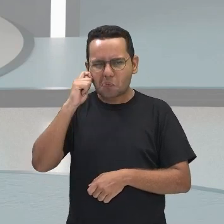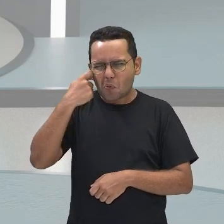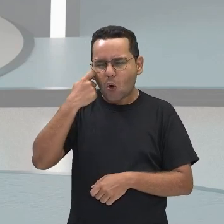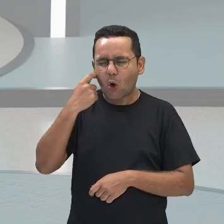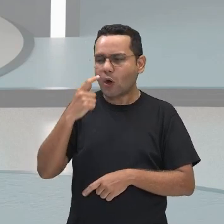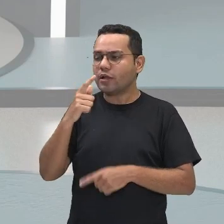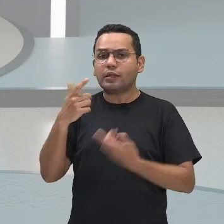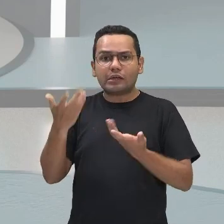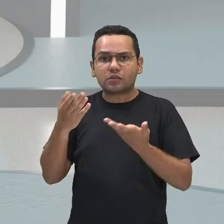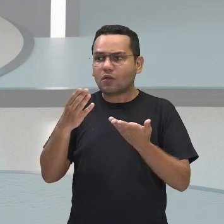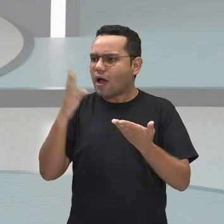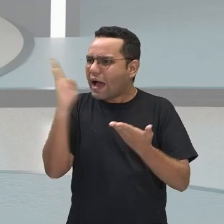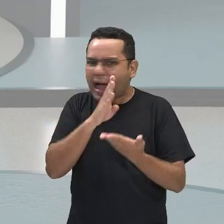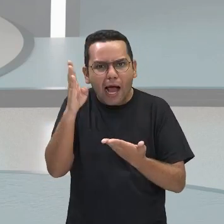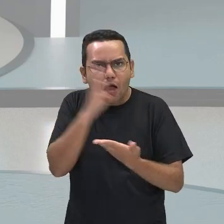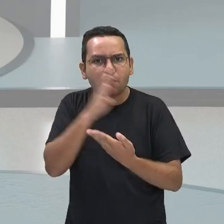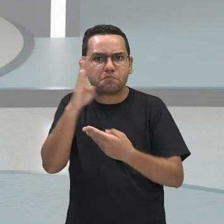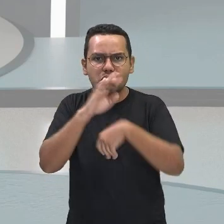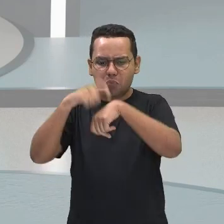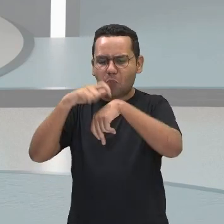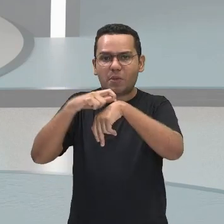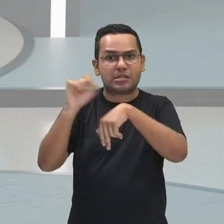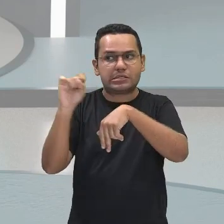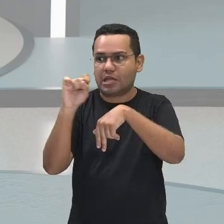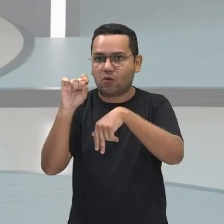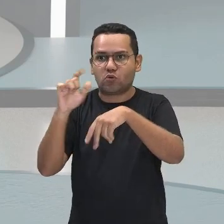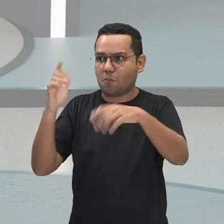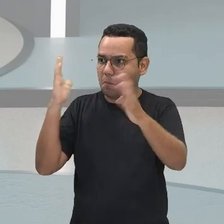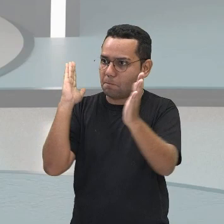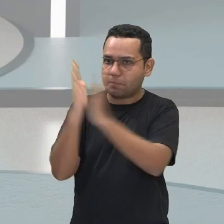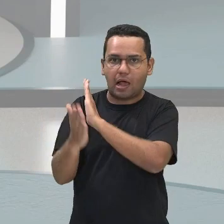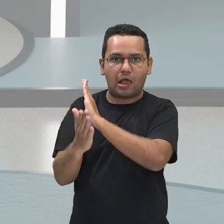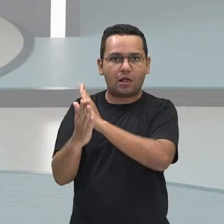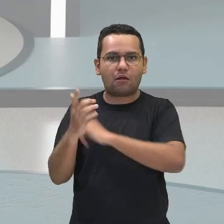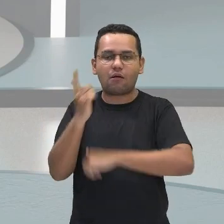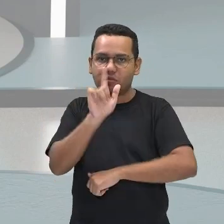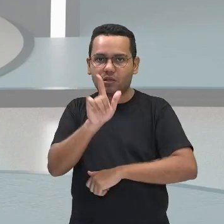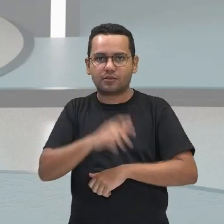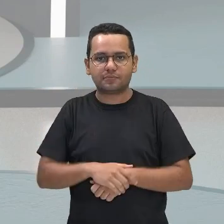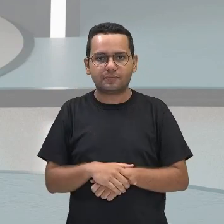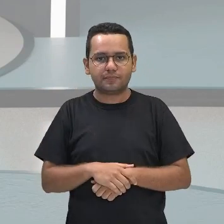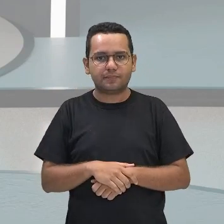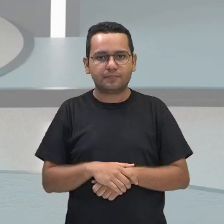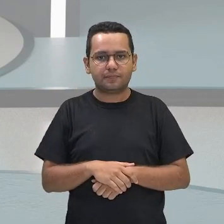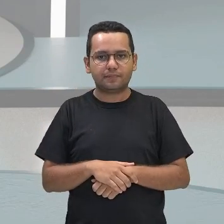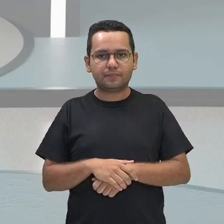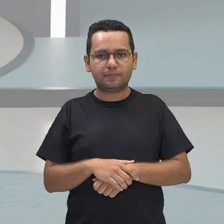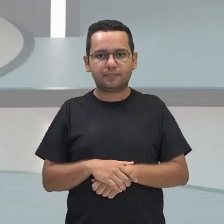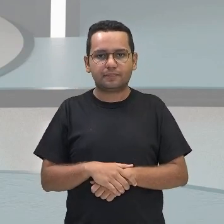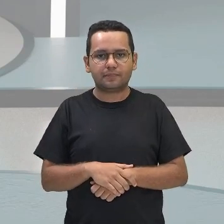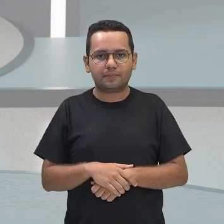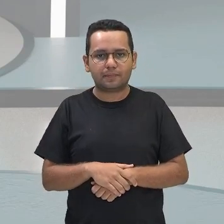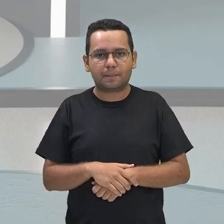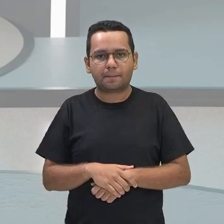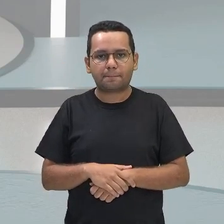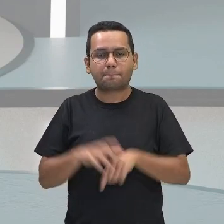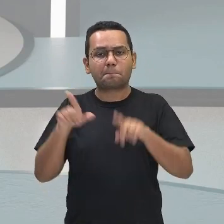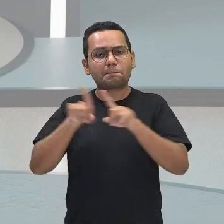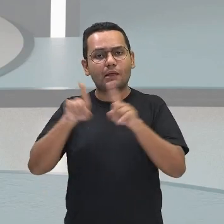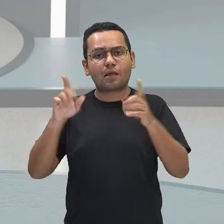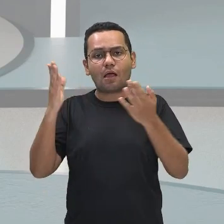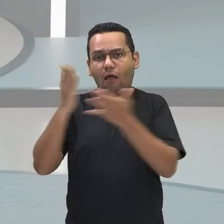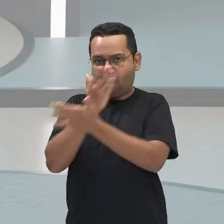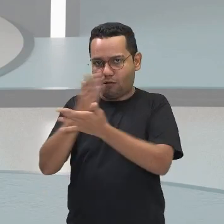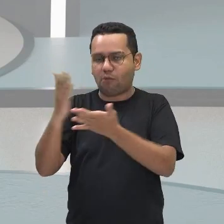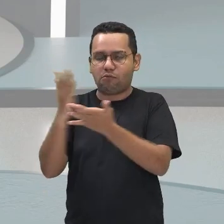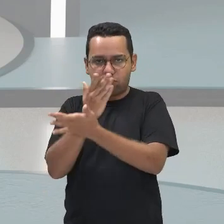era uma característica dele, né? Uma técnica que ele conseguia. Mas teve muitos atletas aí que se utilizava, né, o esteroide